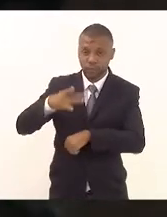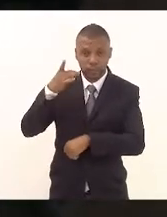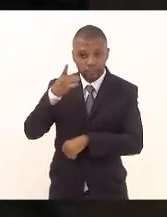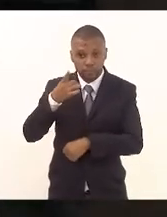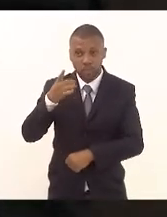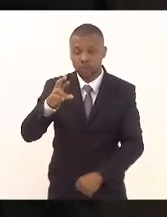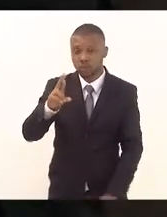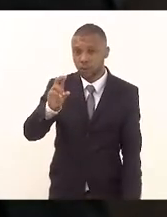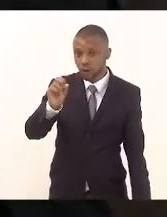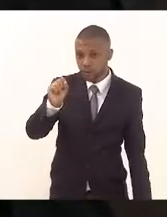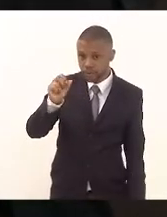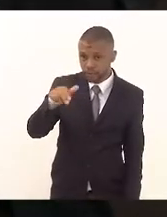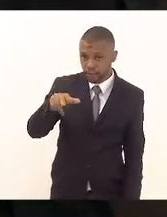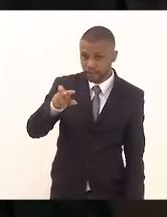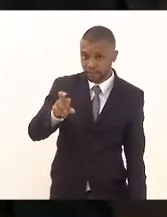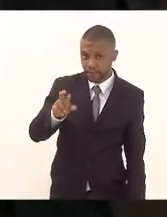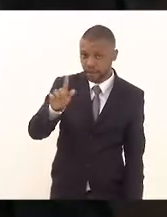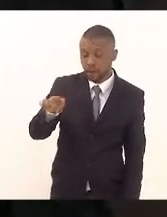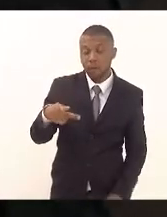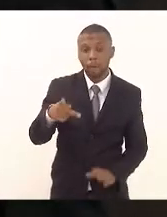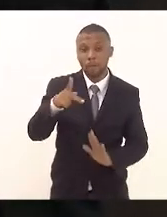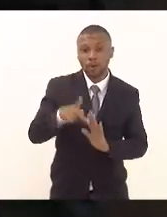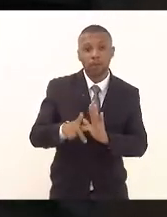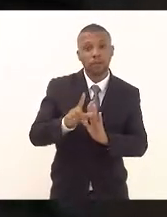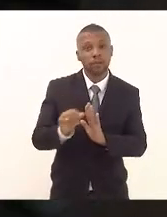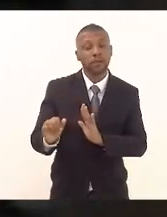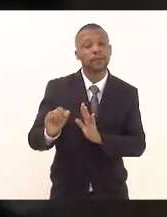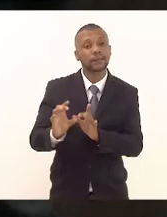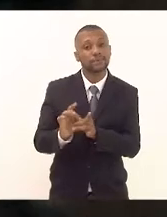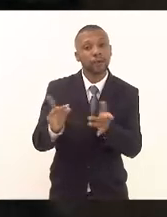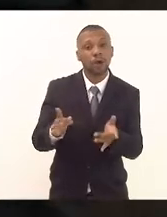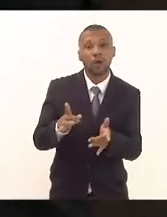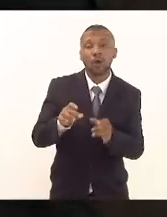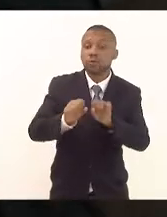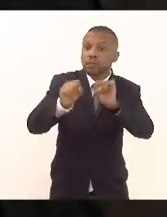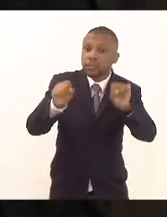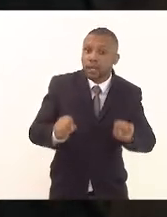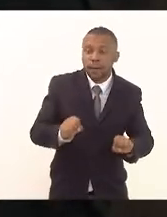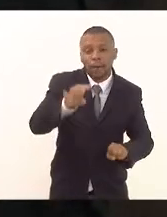Reis. É um projeto que dispõe sobre o sistema Arco-Sul